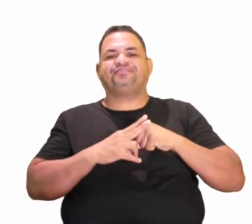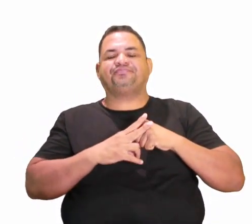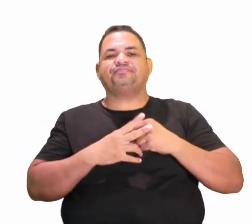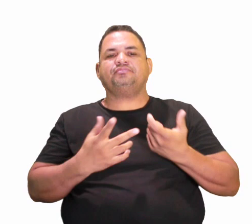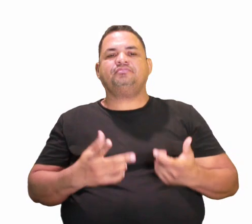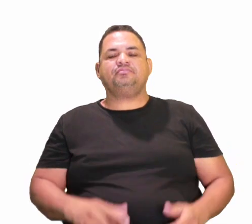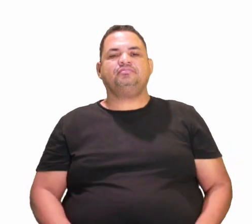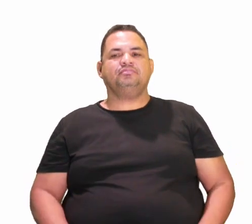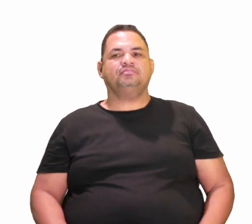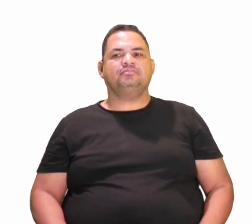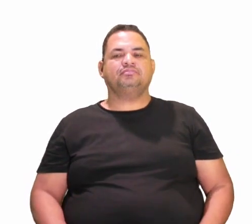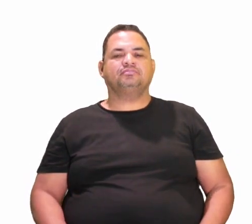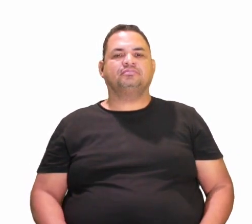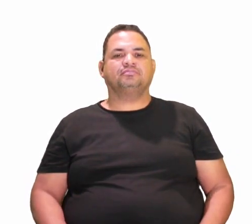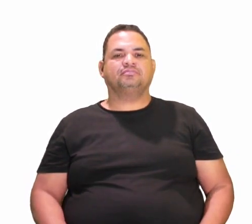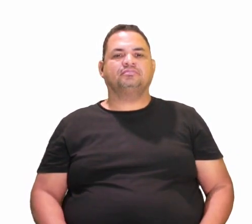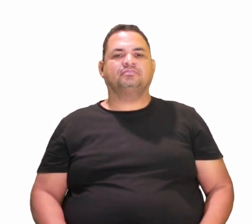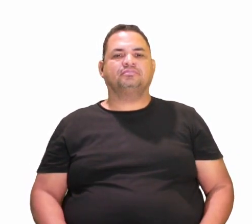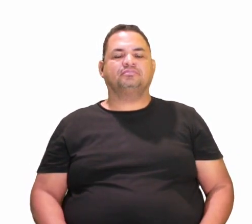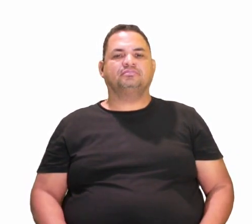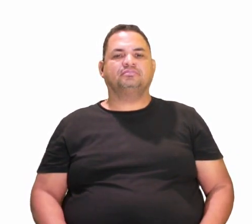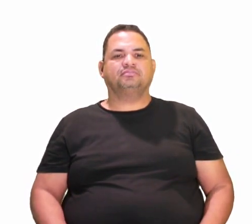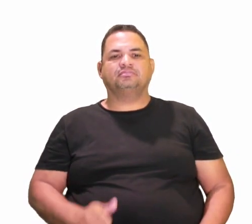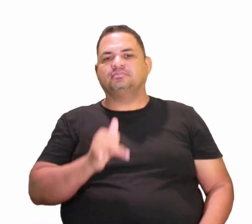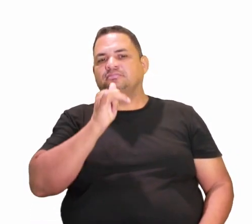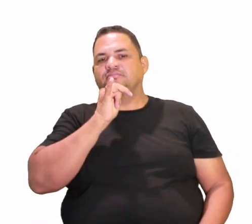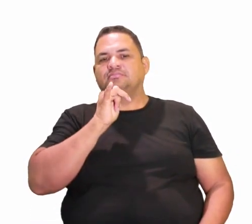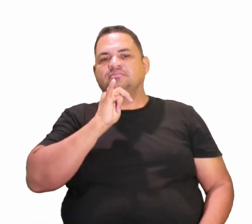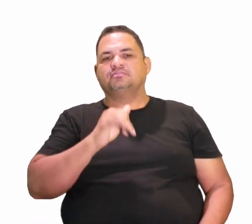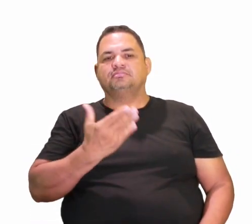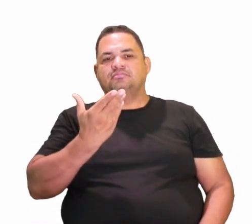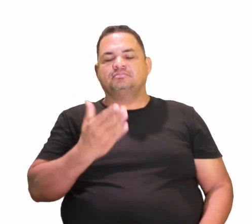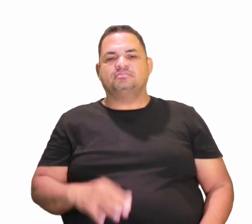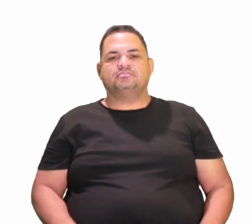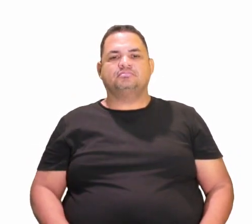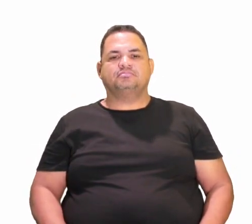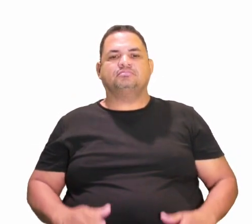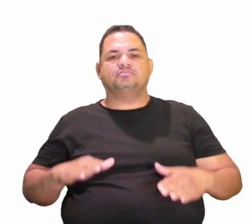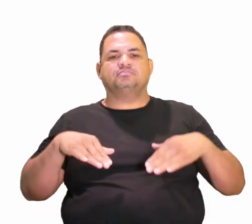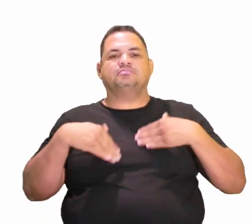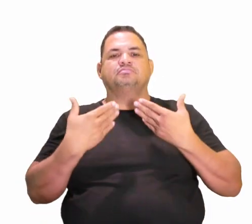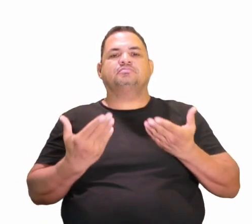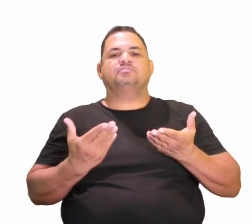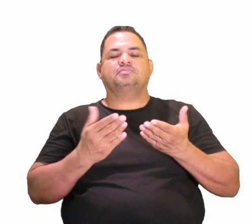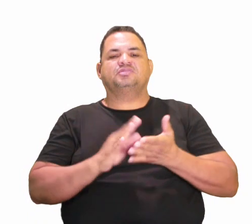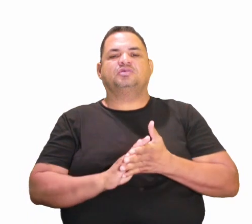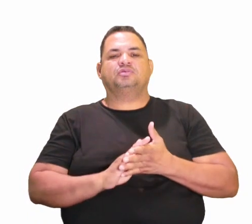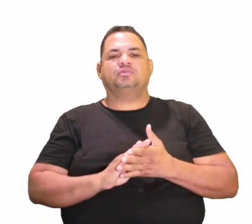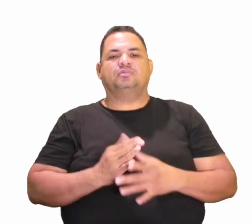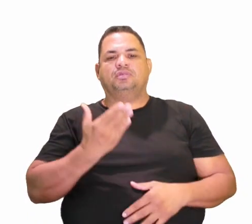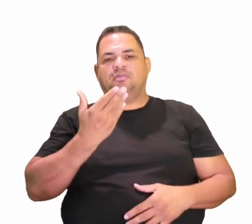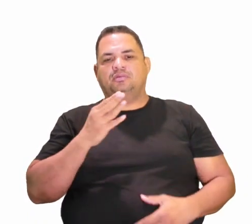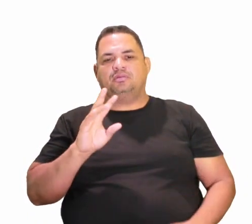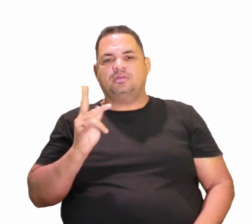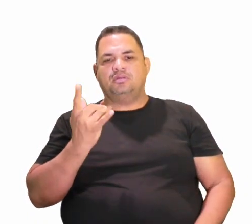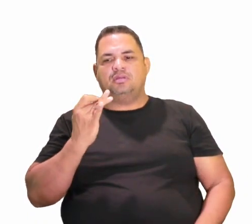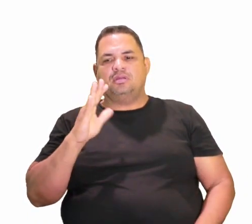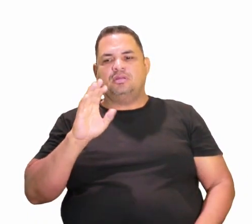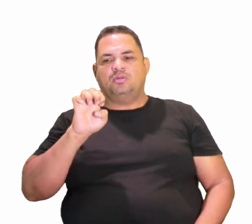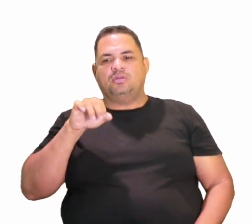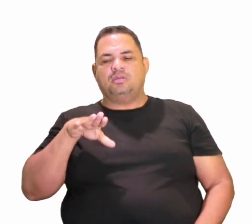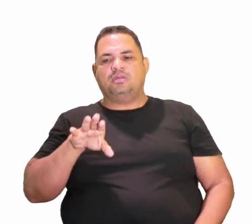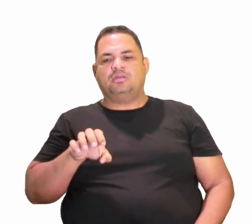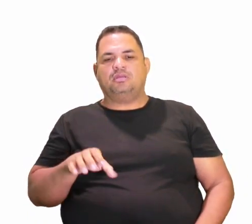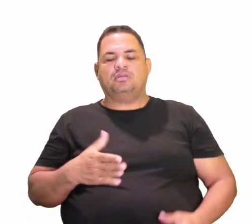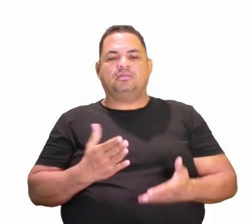a celebração. Olha esse exemplo. When is Halloween? Quando é o Halloween? Quando